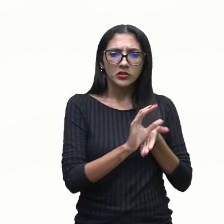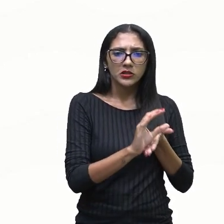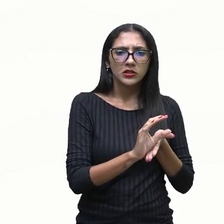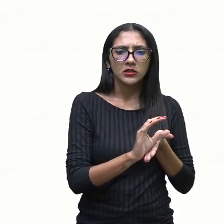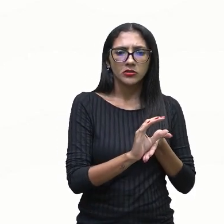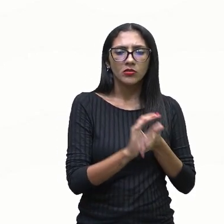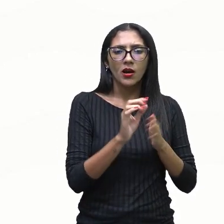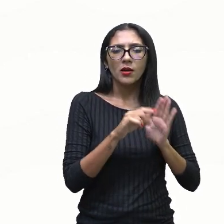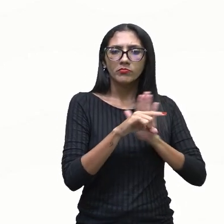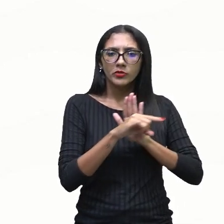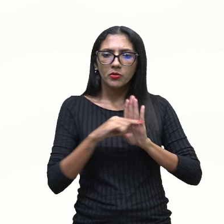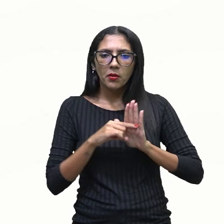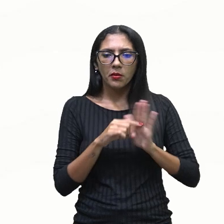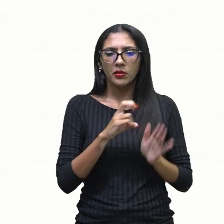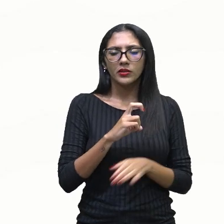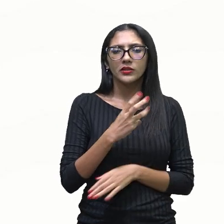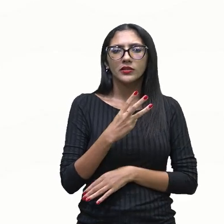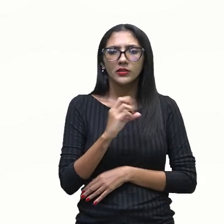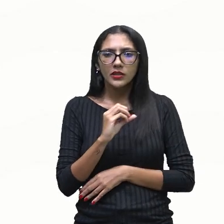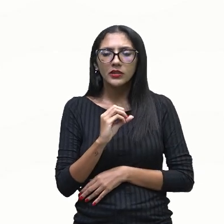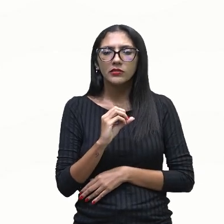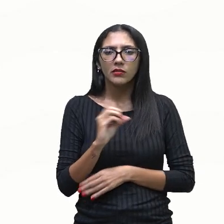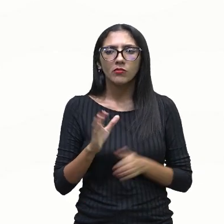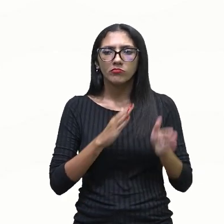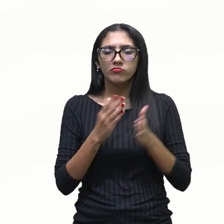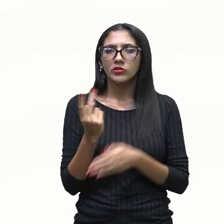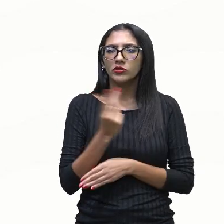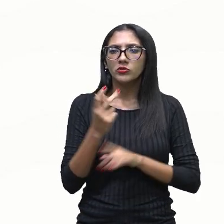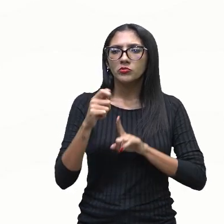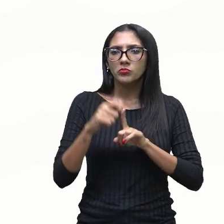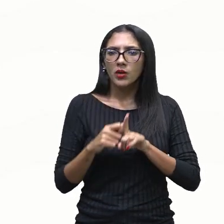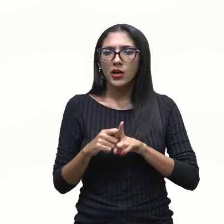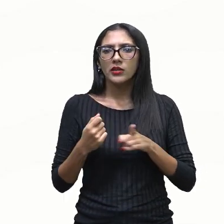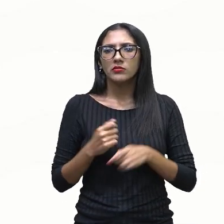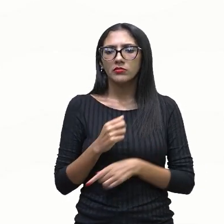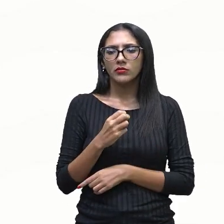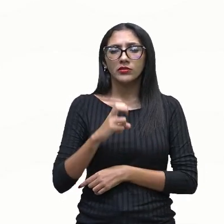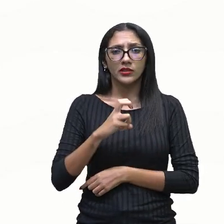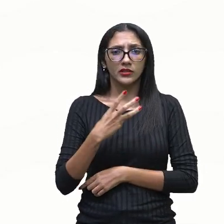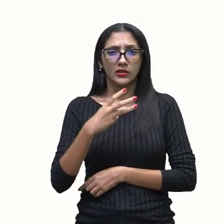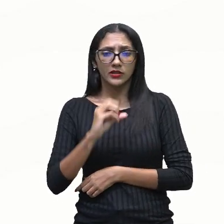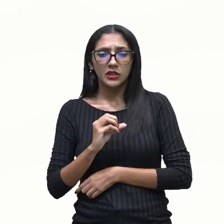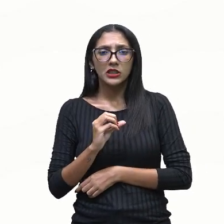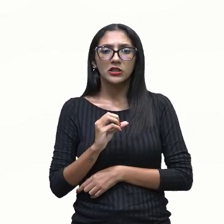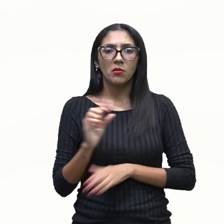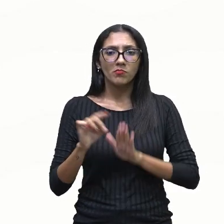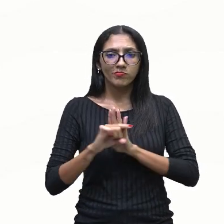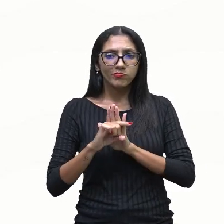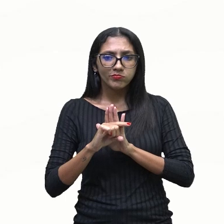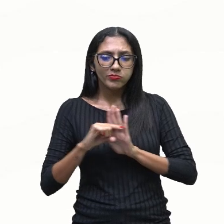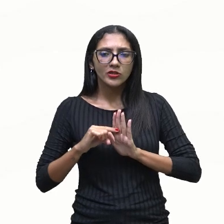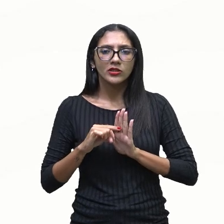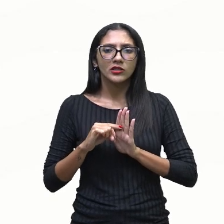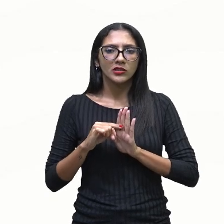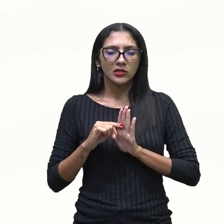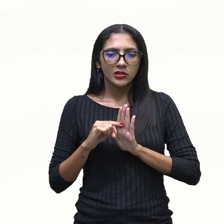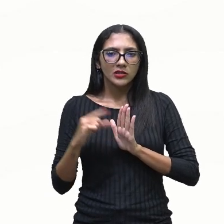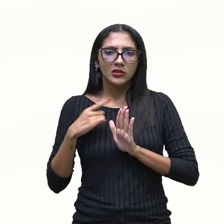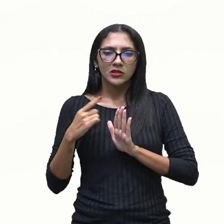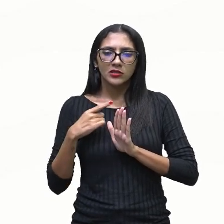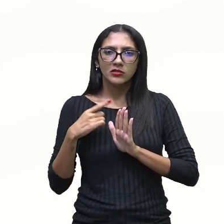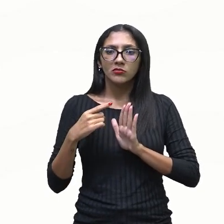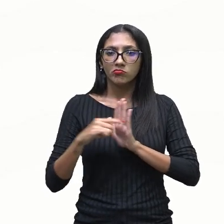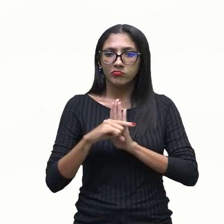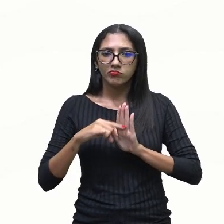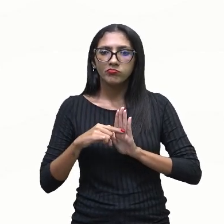530. Segundo mês, 530, com o valor dos juros, você conseguiu pagar tudinho, aliás, tudinho não, você conseguiu